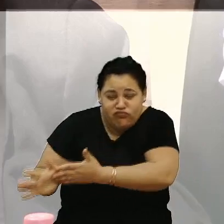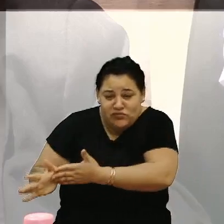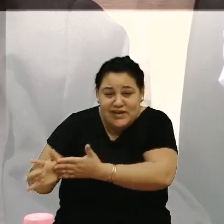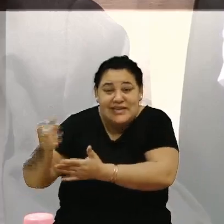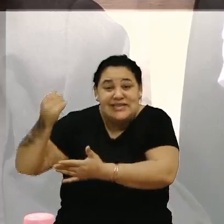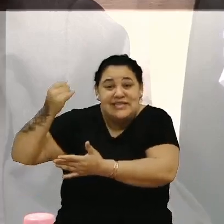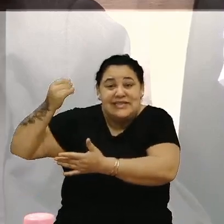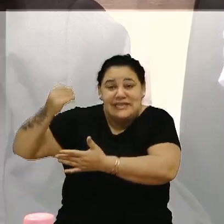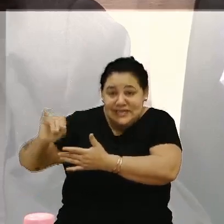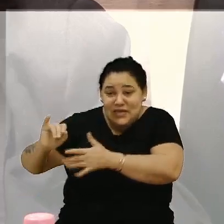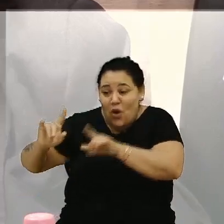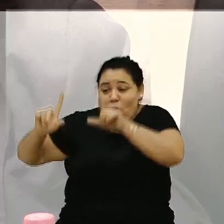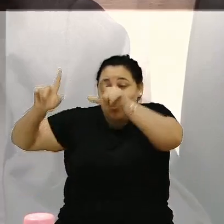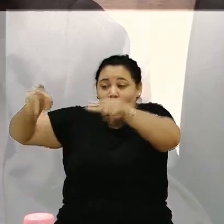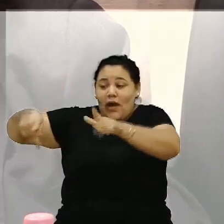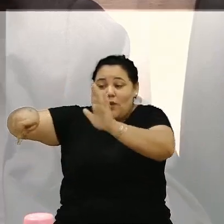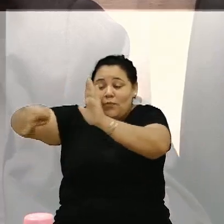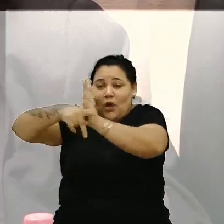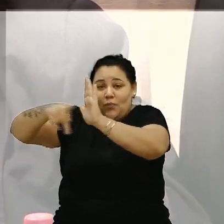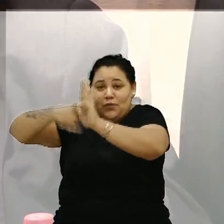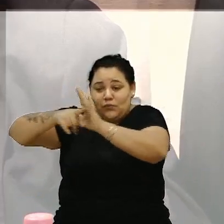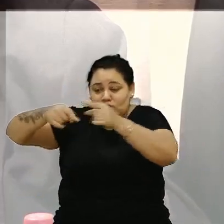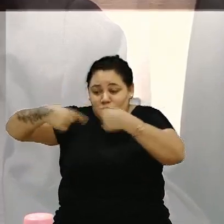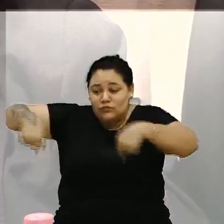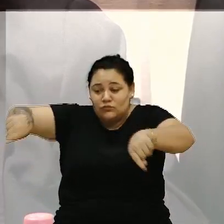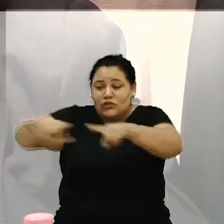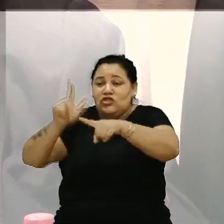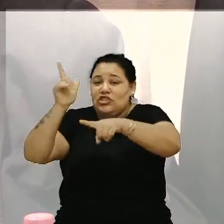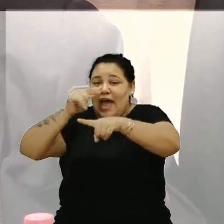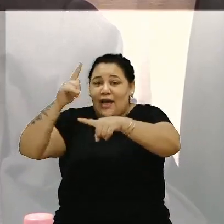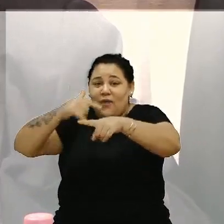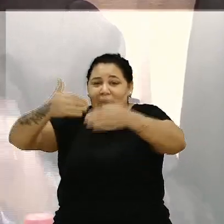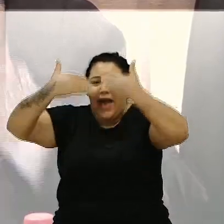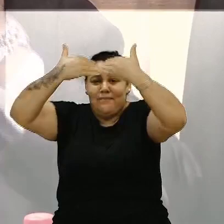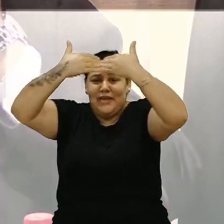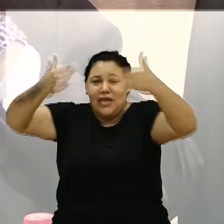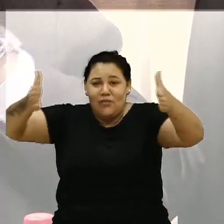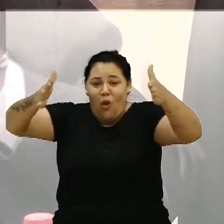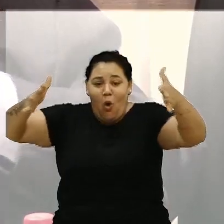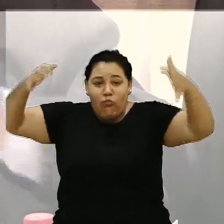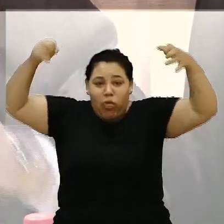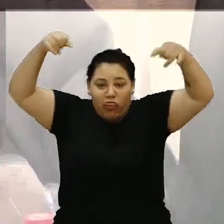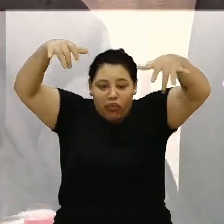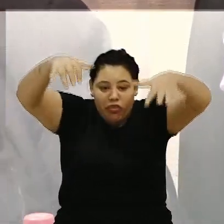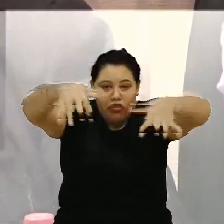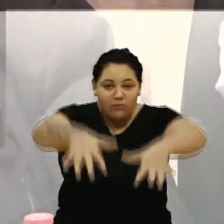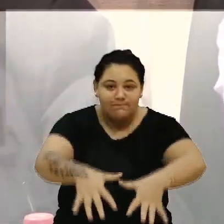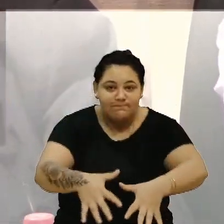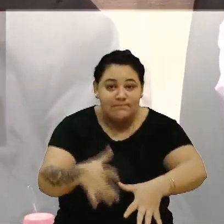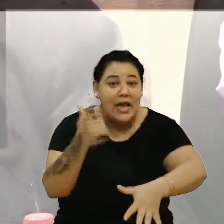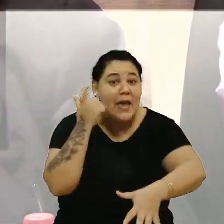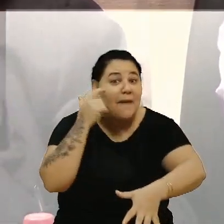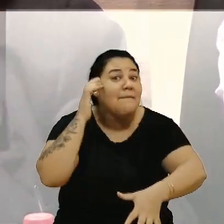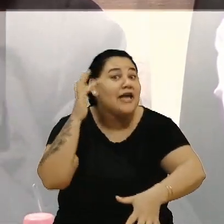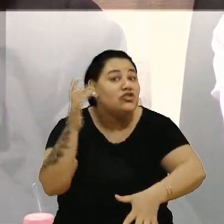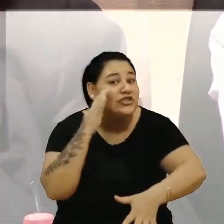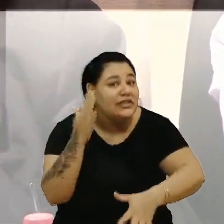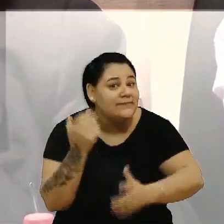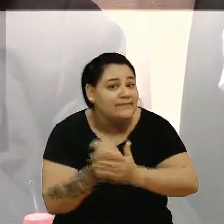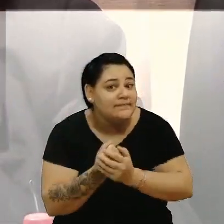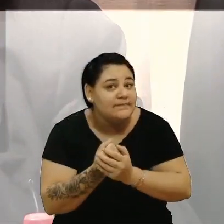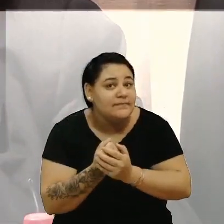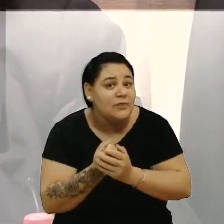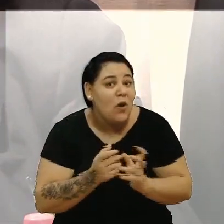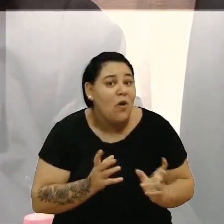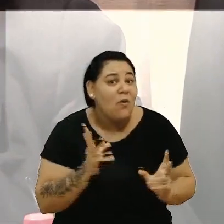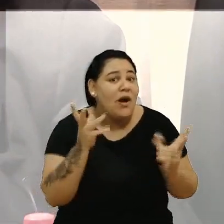estamos falando. Por isso que eu reforço de que esse planejamento é de 50 anos, de uma quantia